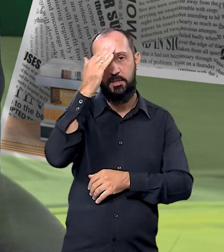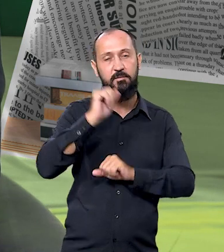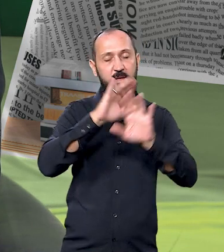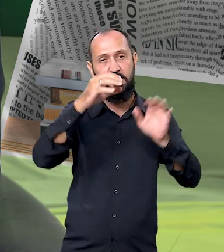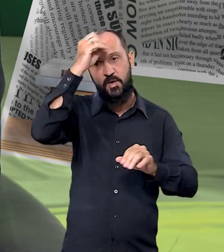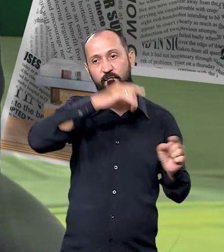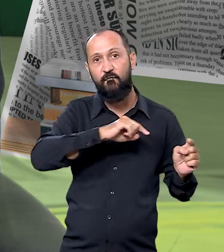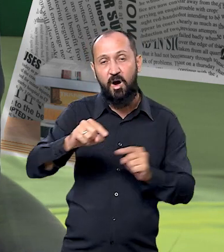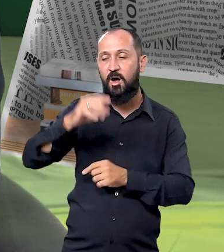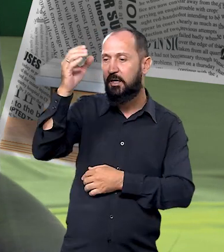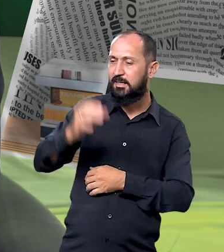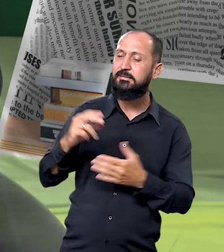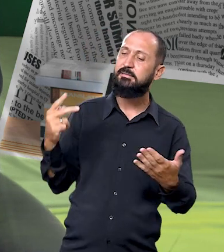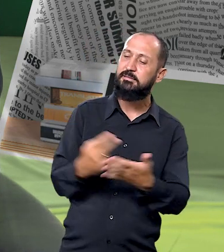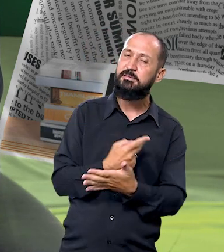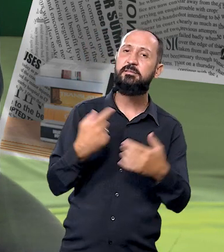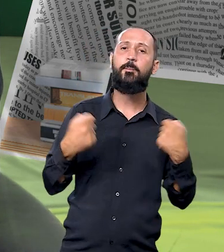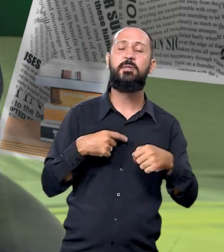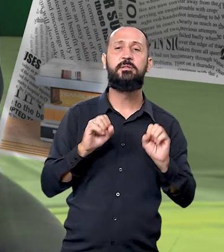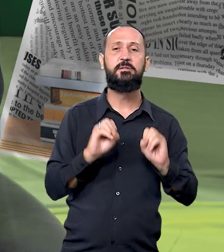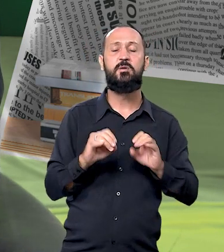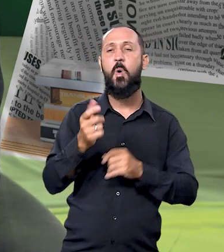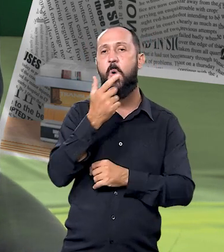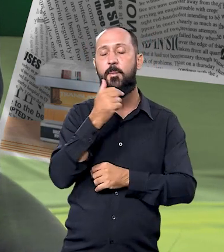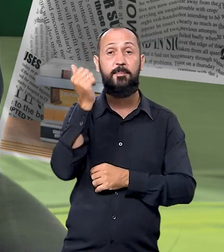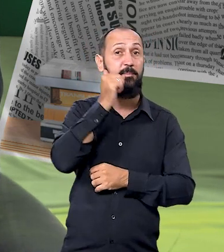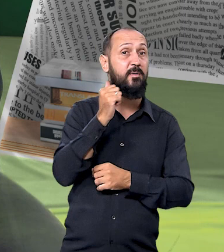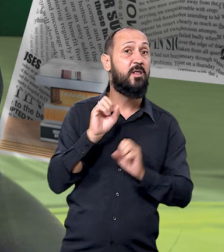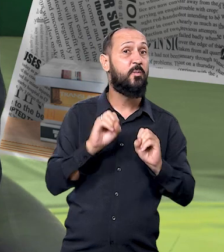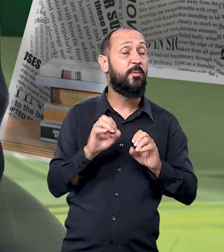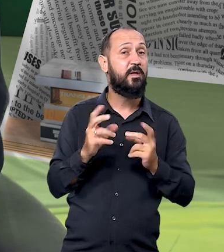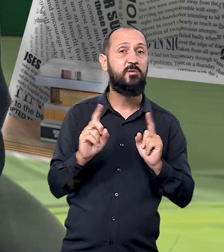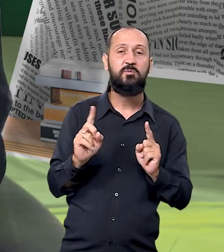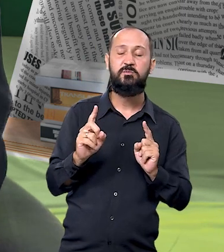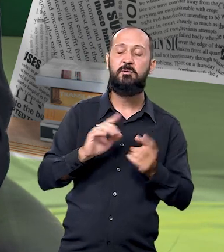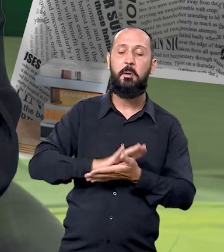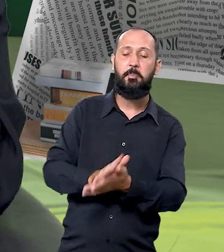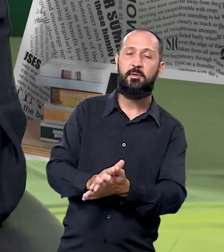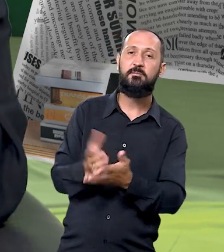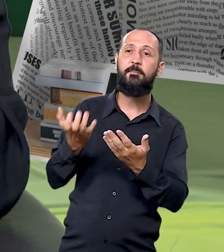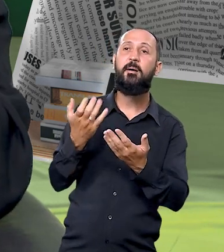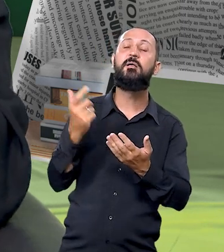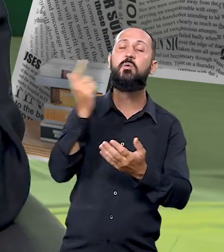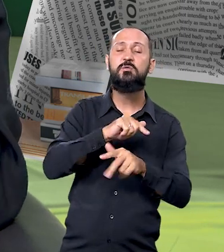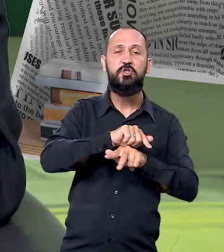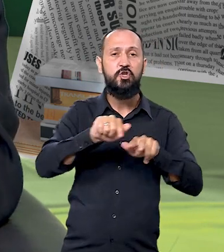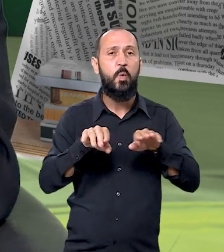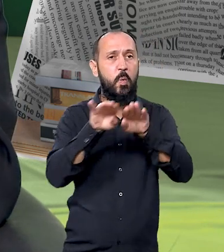homens que compreendam que violência é crime, que está errado, que a gente tem que educar meninos e meninas numa educação não sexista, para igualdade